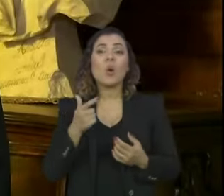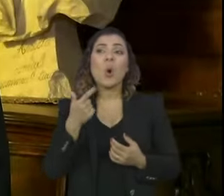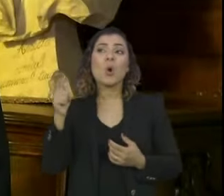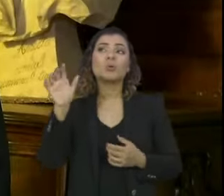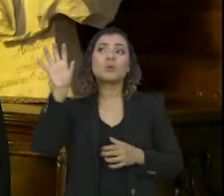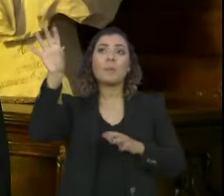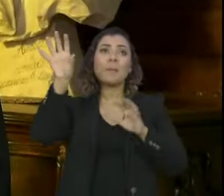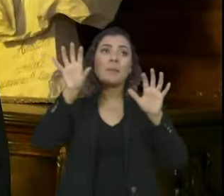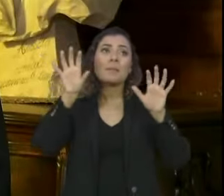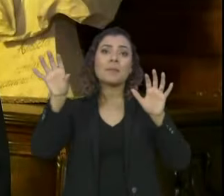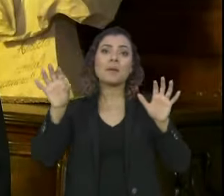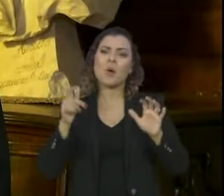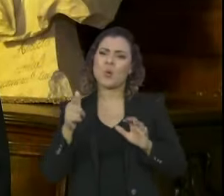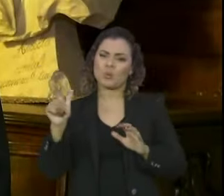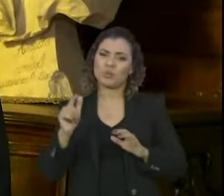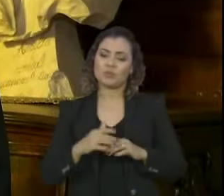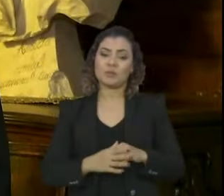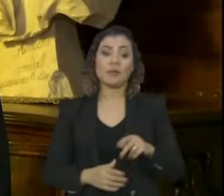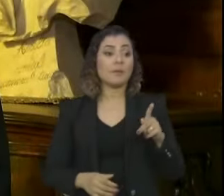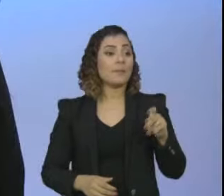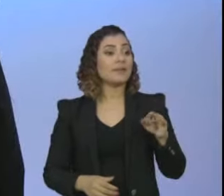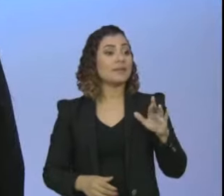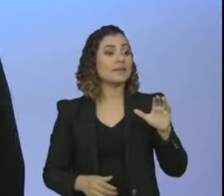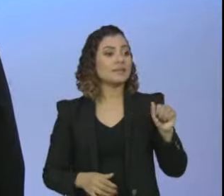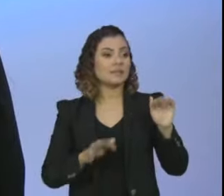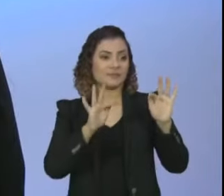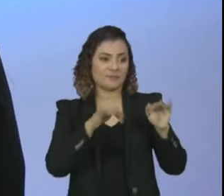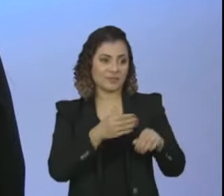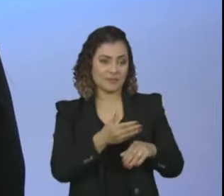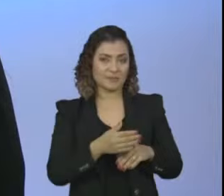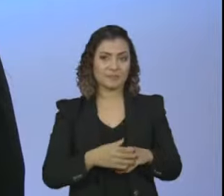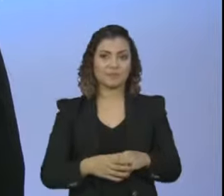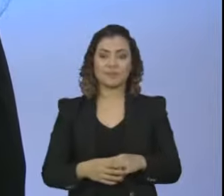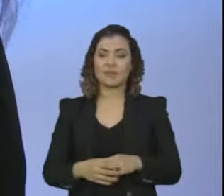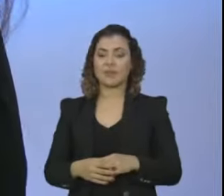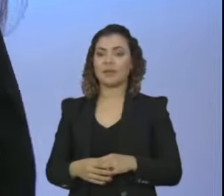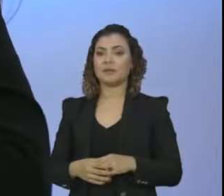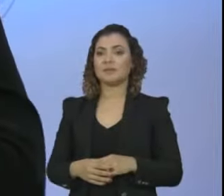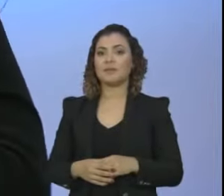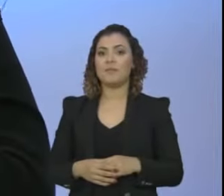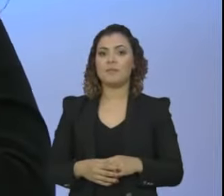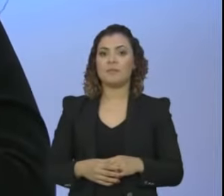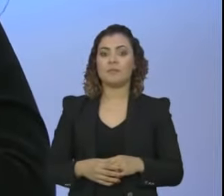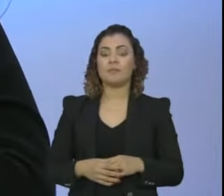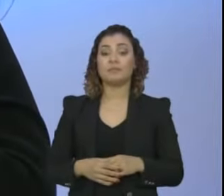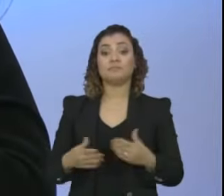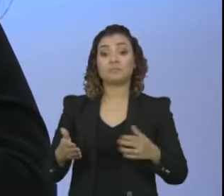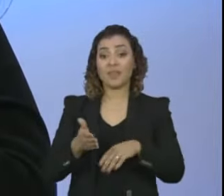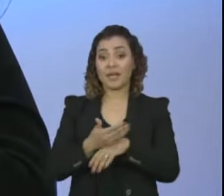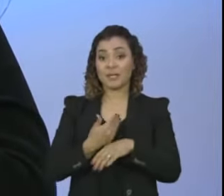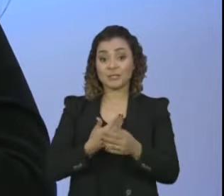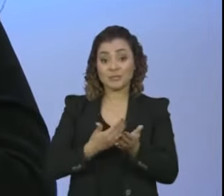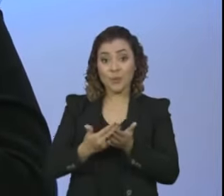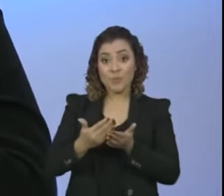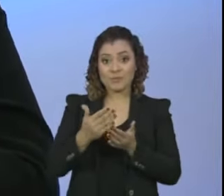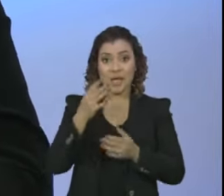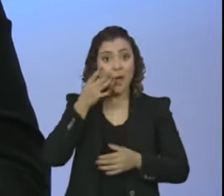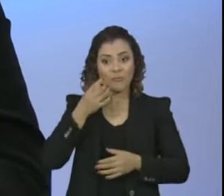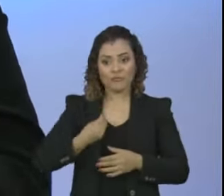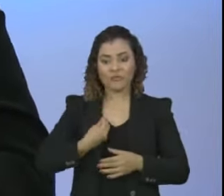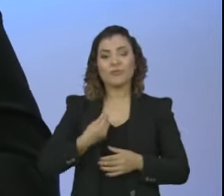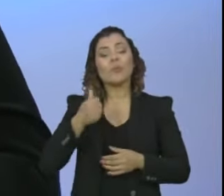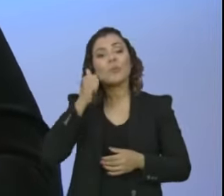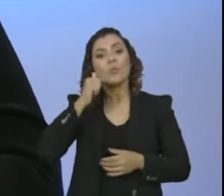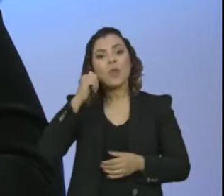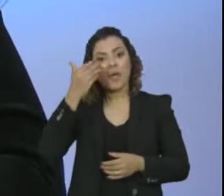para um outro continente certo Patrícia para encerrar o problema é que que eu perguntar para a senhora um pouco antes da gente entrar aqui no ar é a Ministra